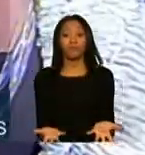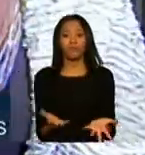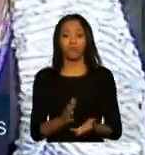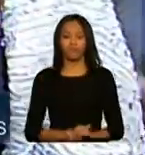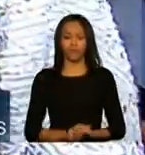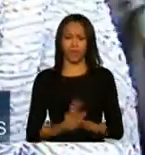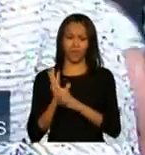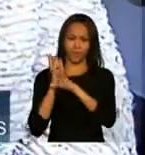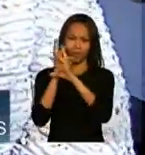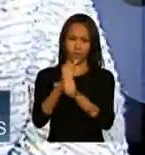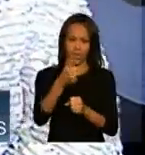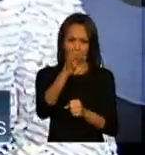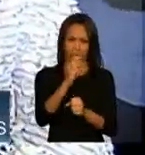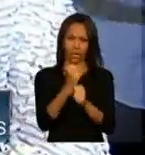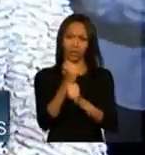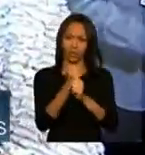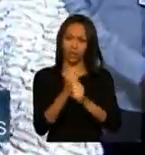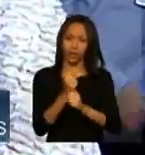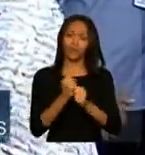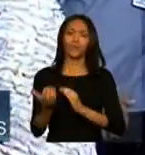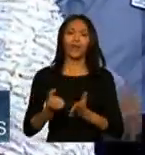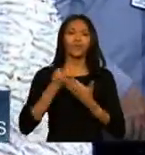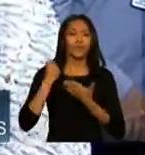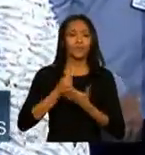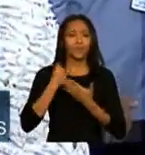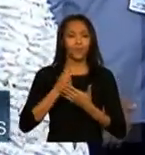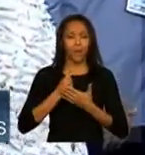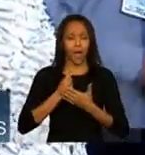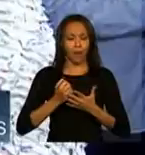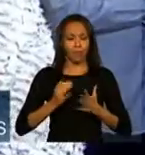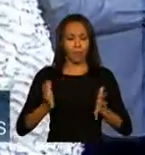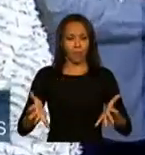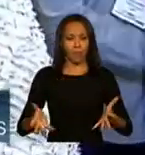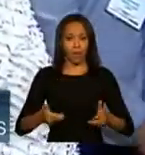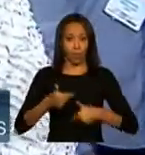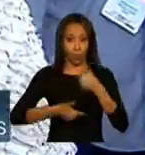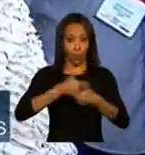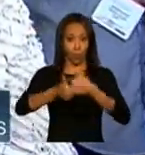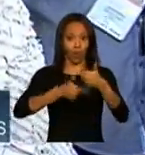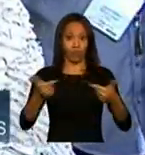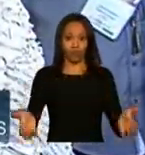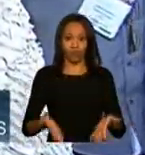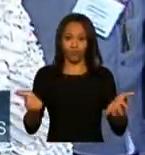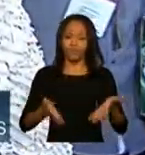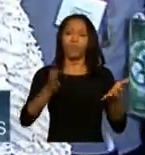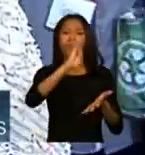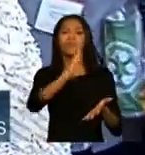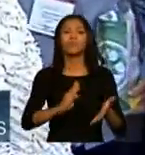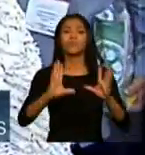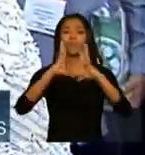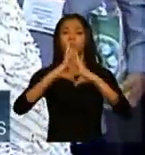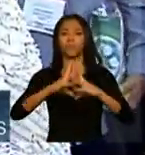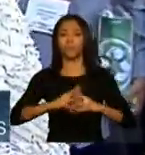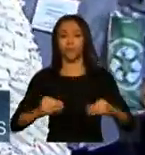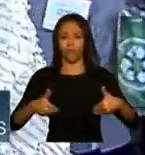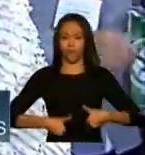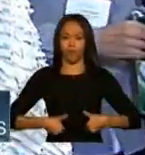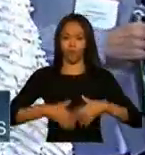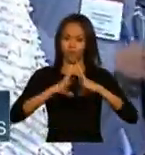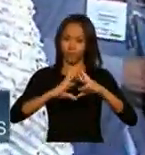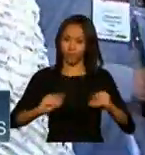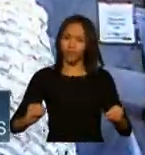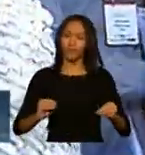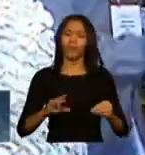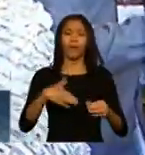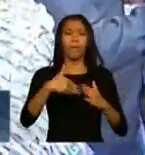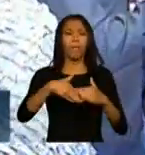10 anos, o PAA nos ajudou a construir um Brasil sem fome. Hoje, o Programa de Aquisição de Alimentos compra mais de